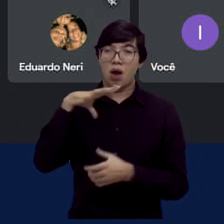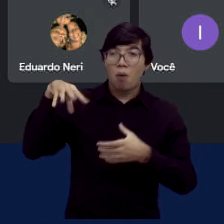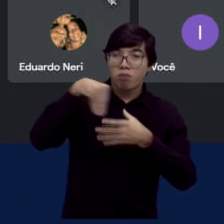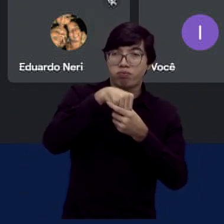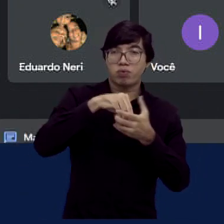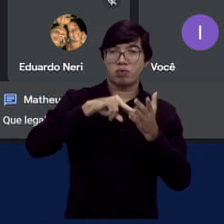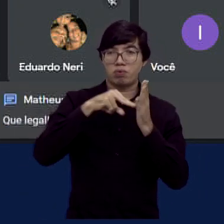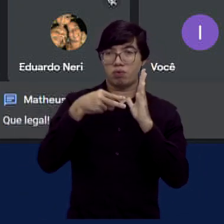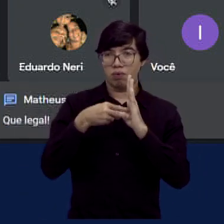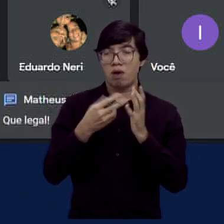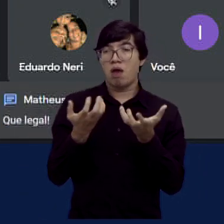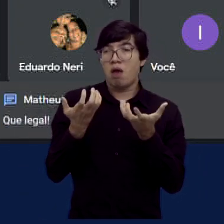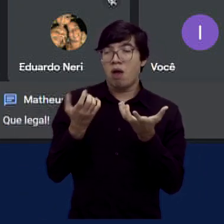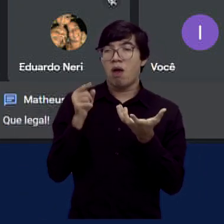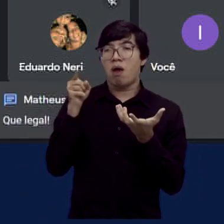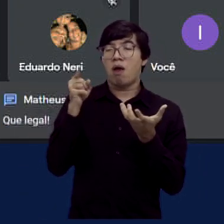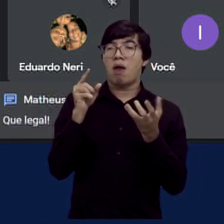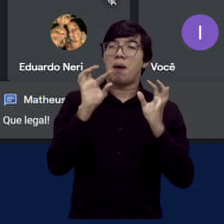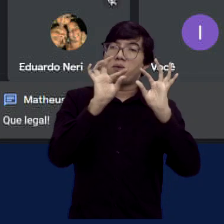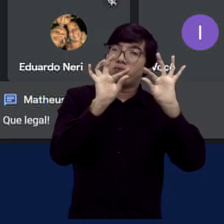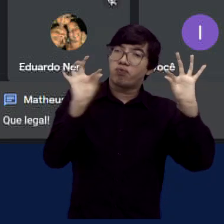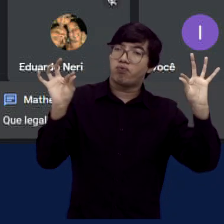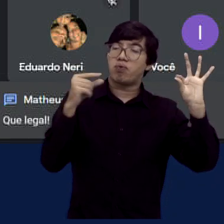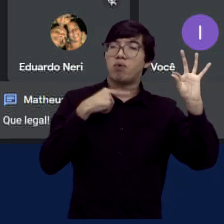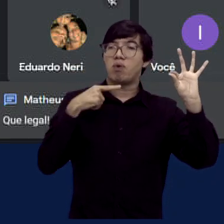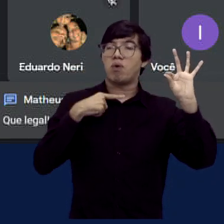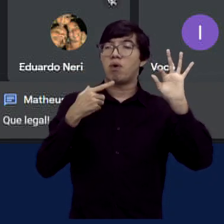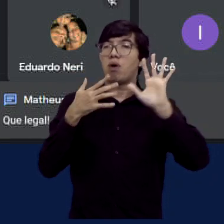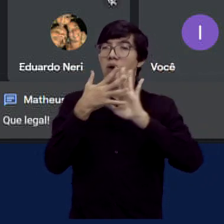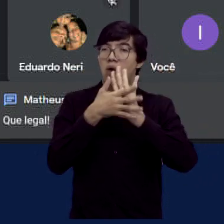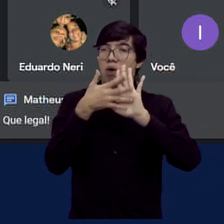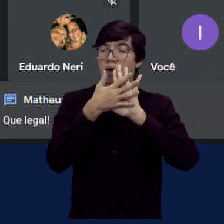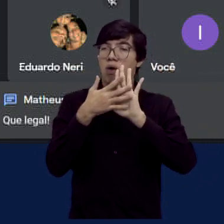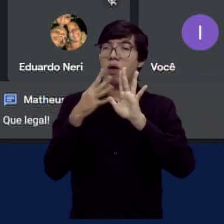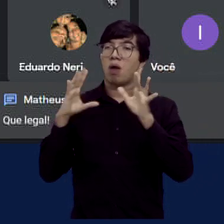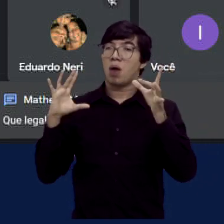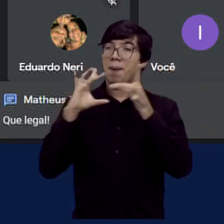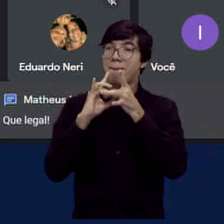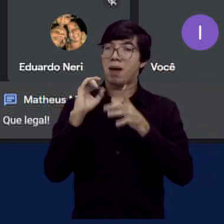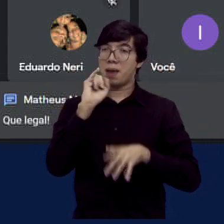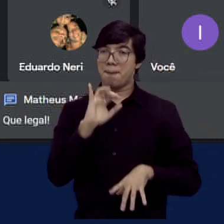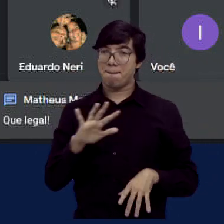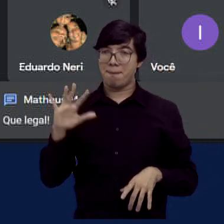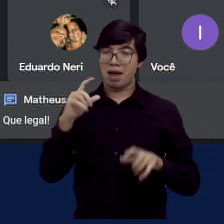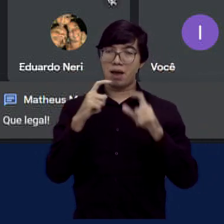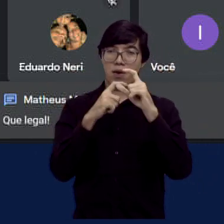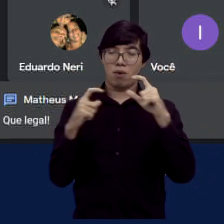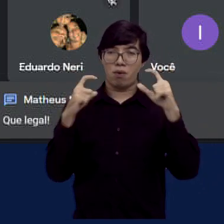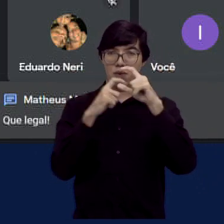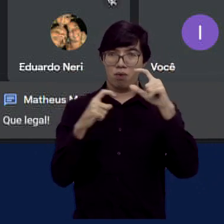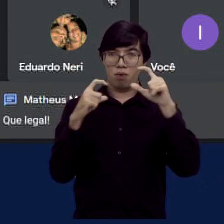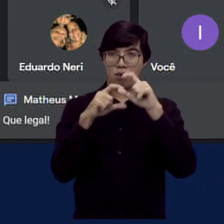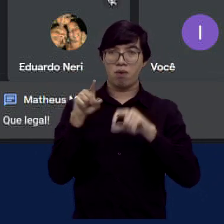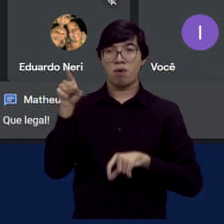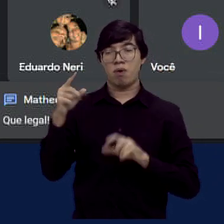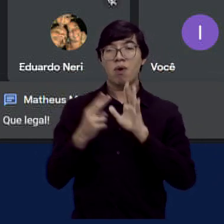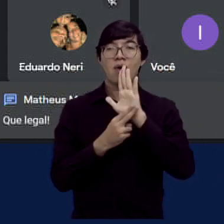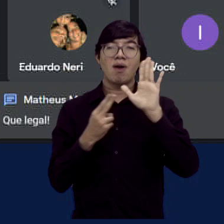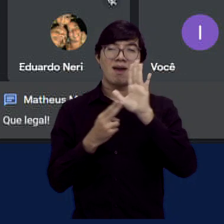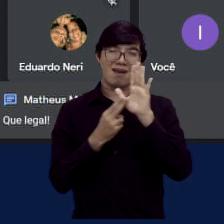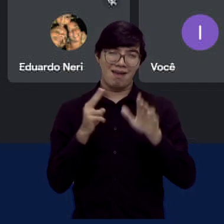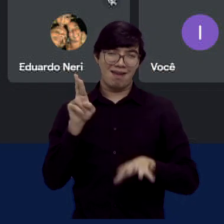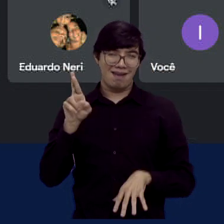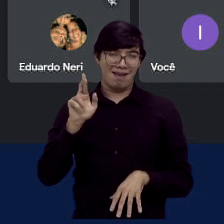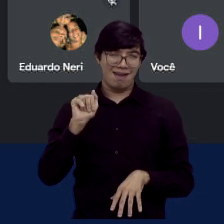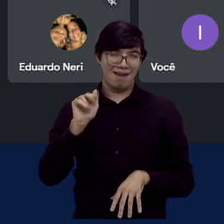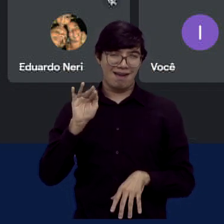interagisse com a imagem do quadrinho, né? Inclusive desenhos do grande Rafael Dantas, você não lia mais ele como se